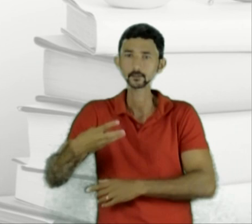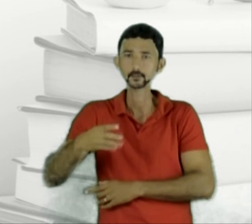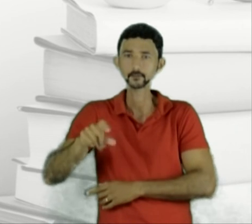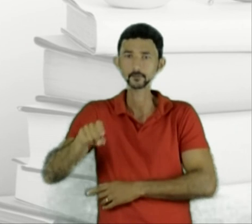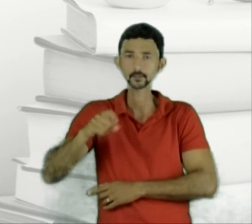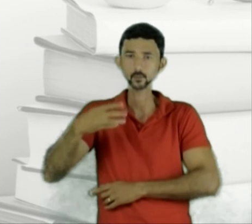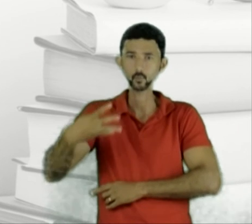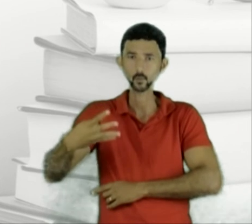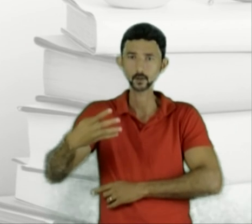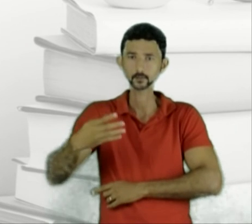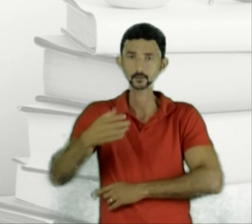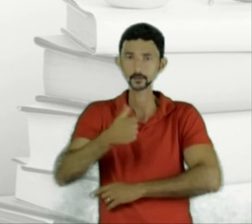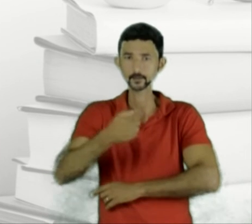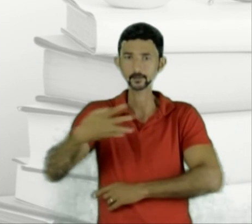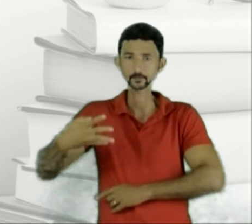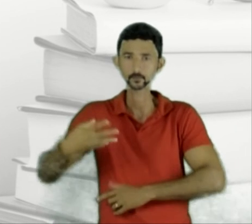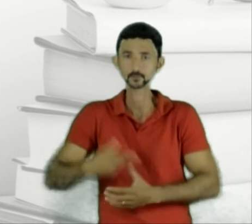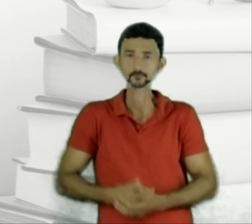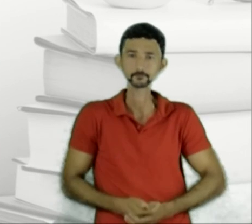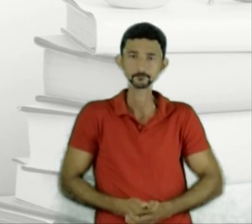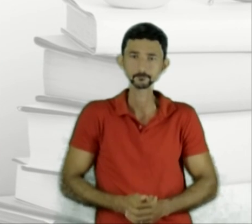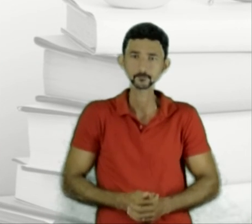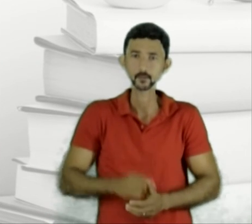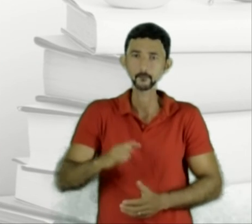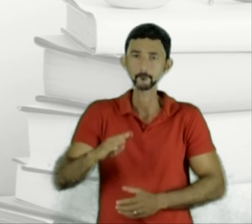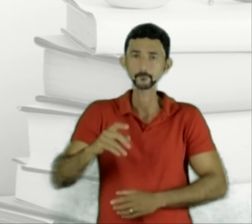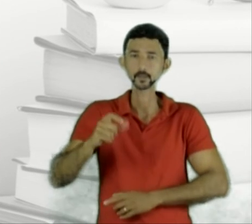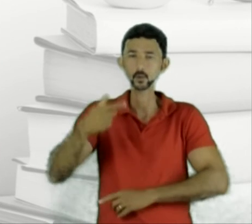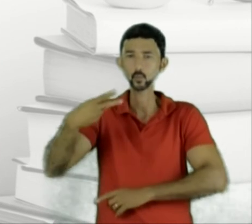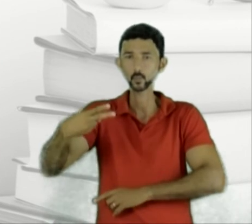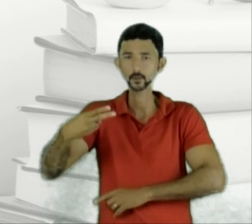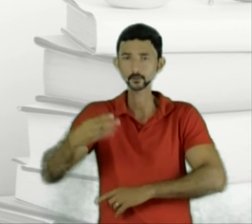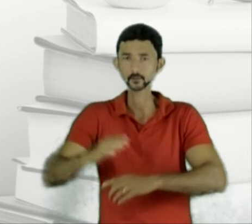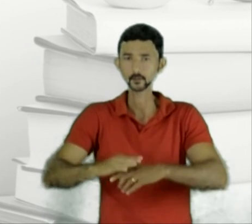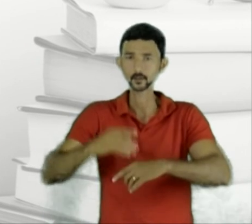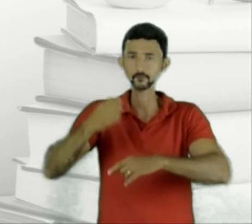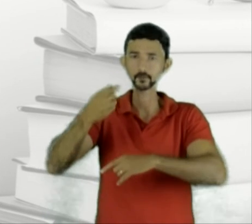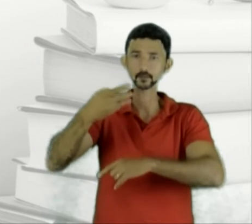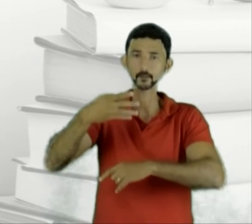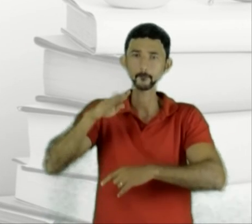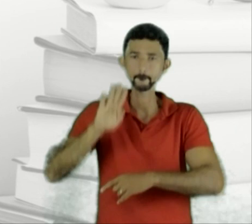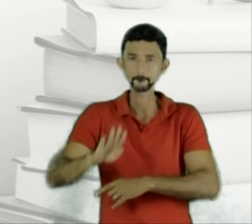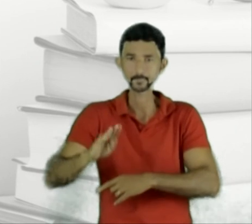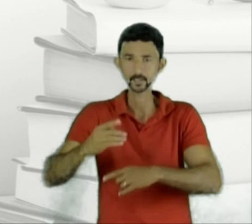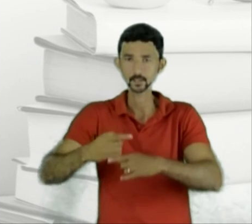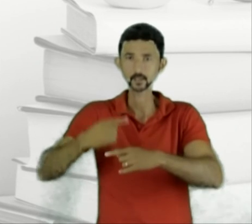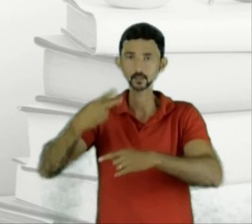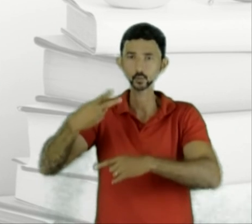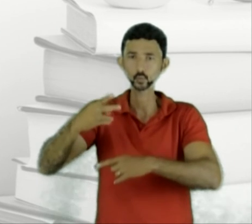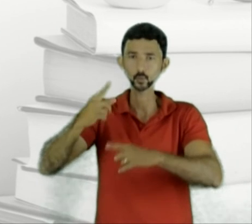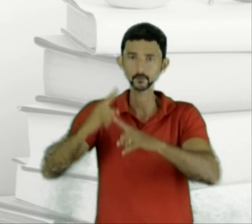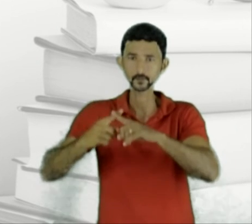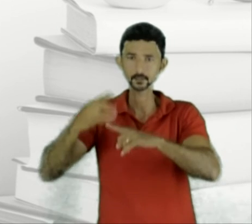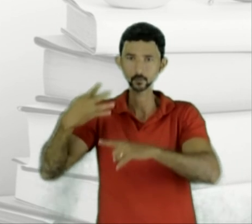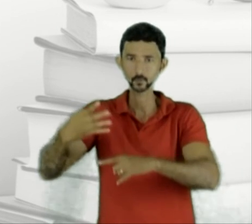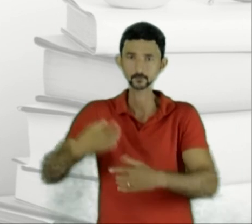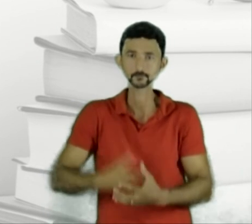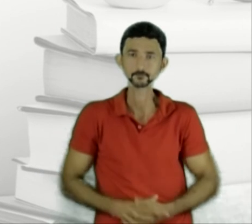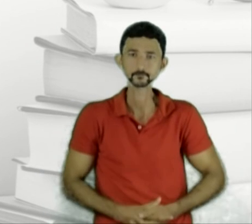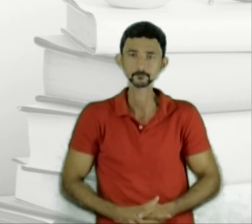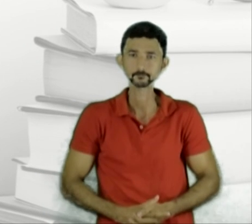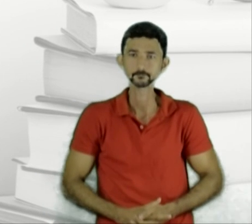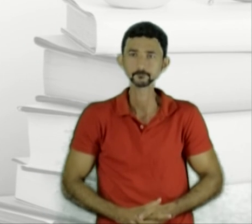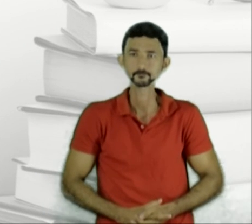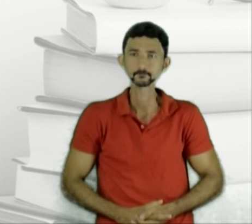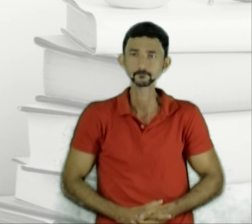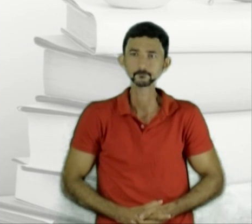vezes 4, que dá 12, b ao quadrado elevado à quarta fica b elevado a 2 vezes 4,